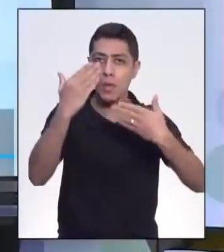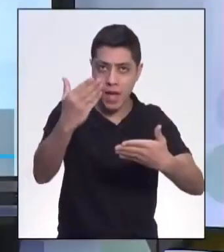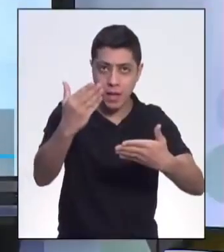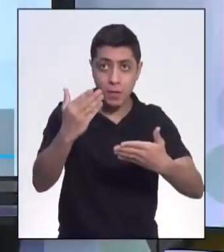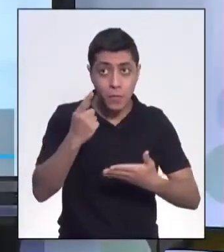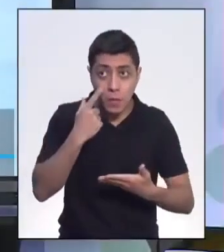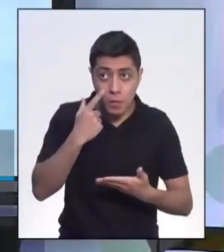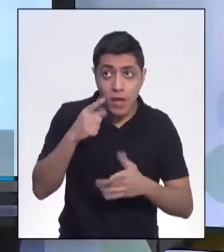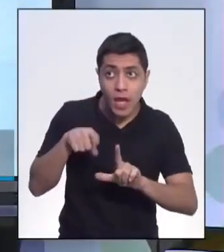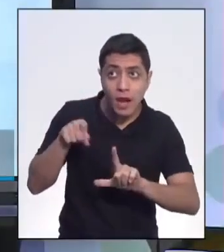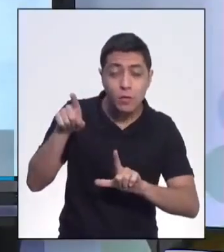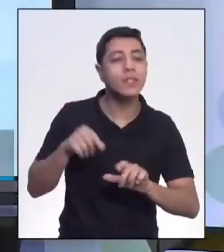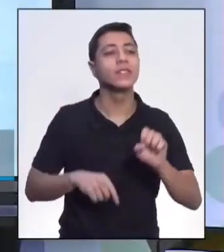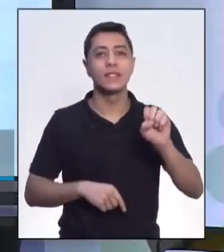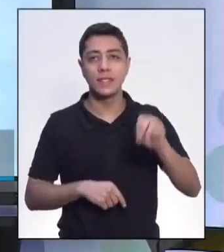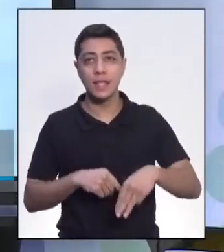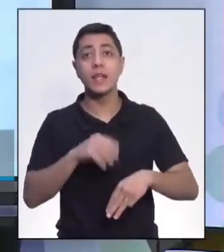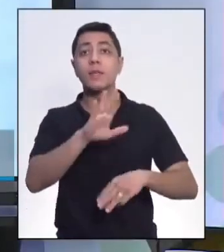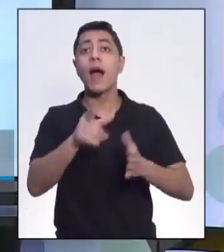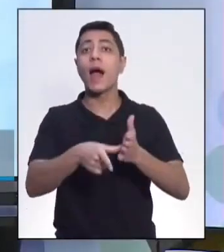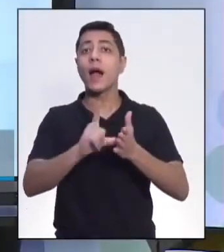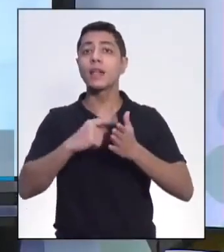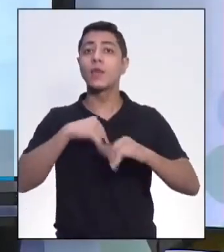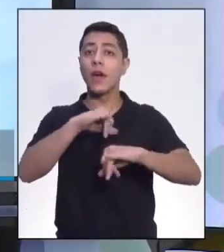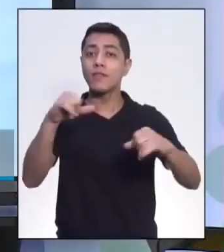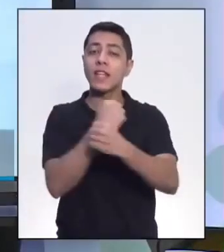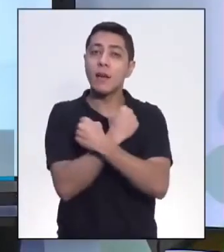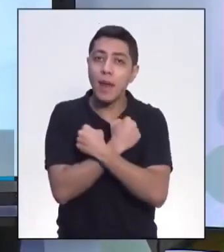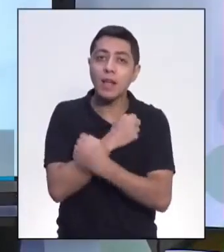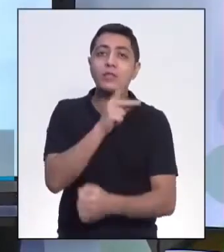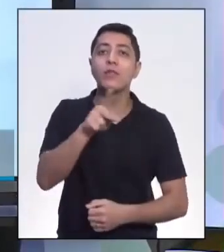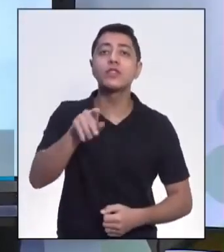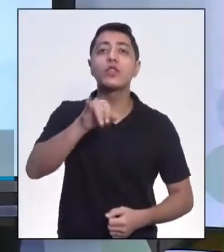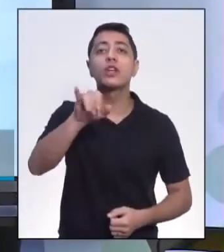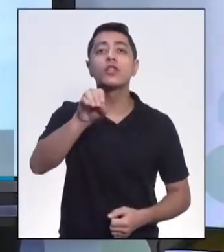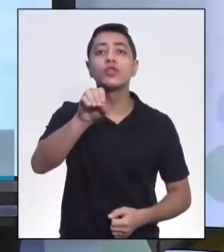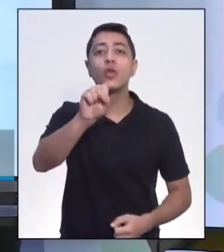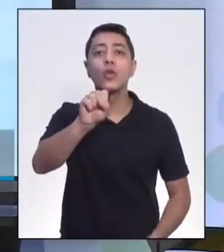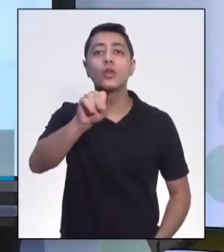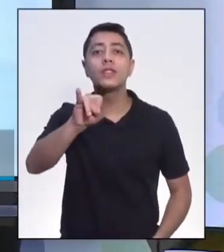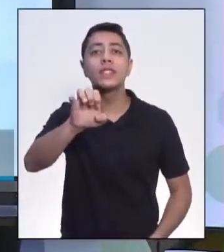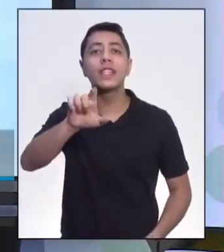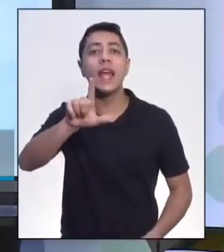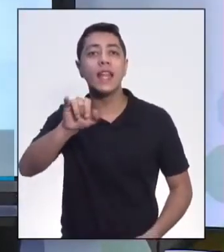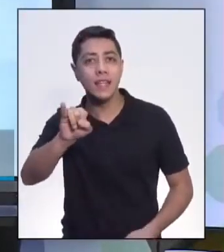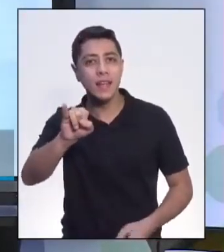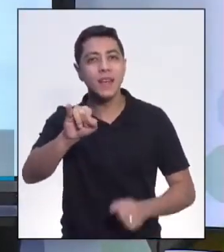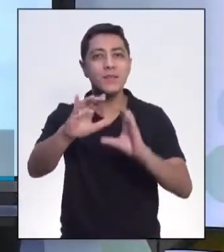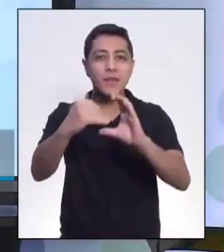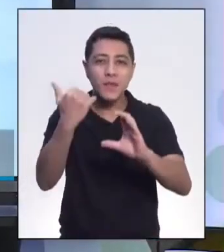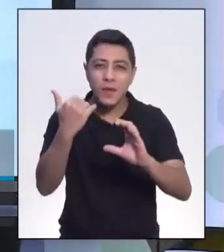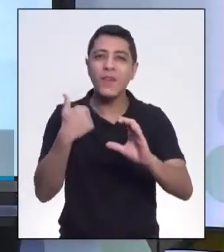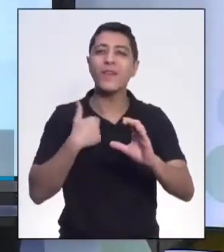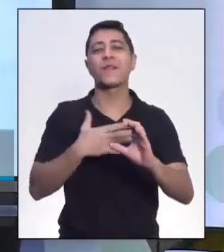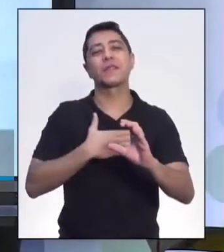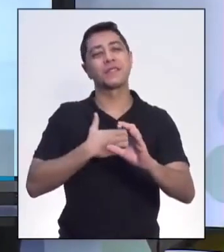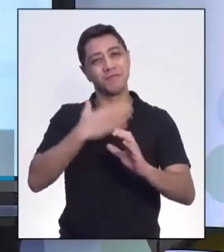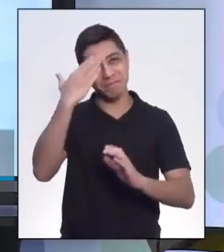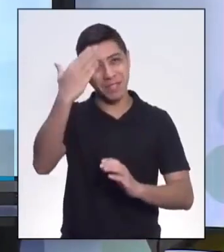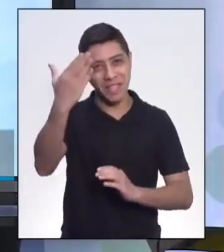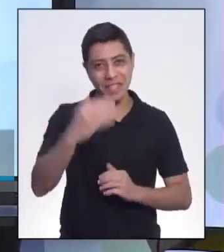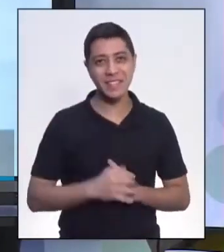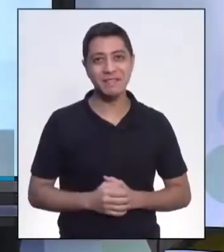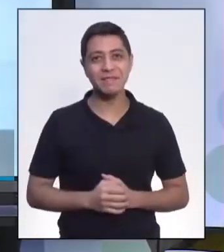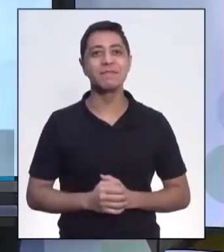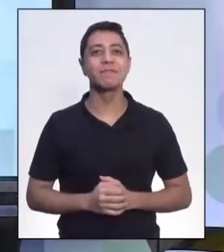mas antes eu quero mandar um abraço para a professora Josiane. Gostei da mensagem, viu? Obrigada. Então vamos lá, ó, vamos construir. Eu já montei aqui, claro, para ficar um